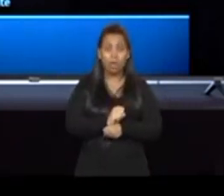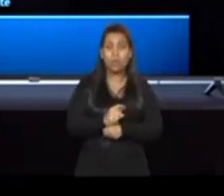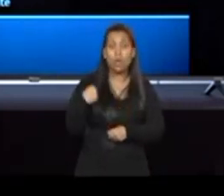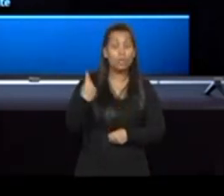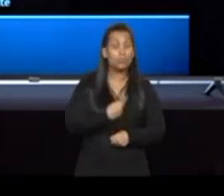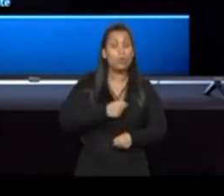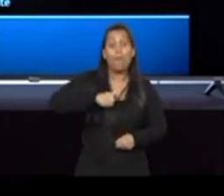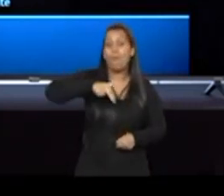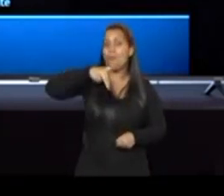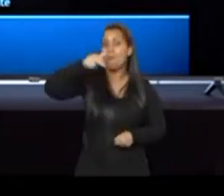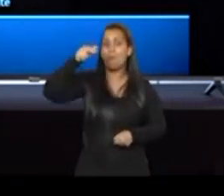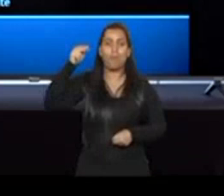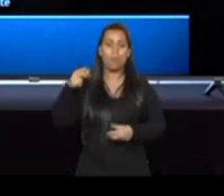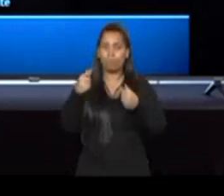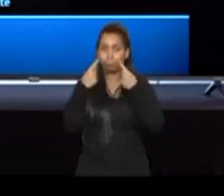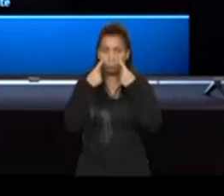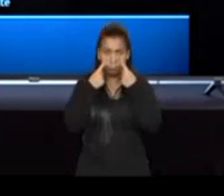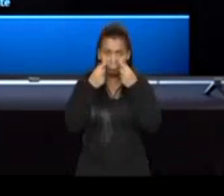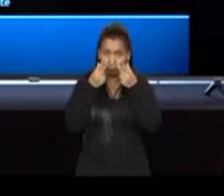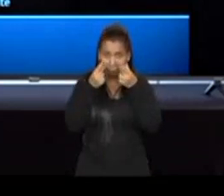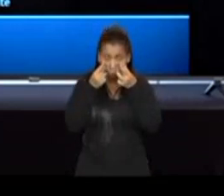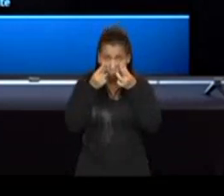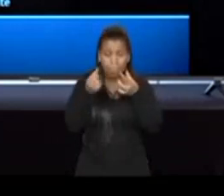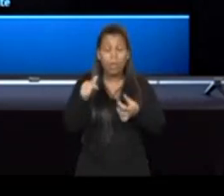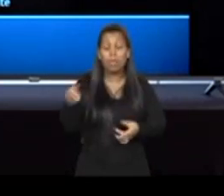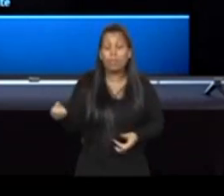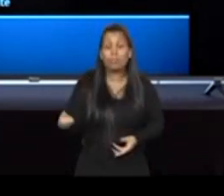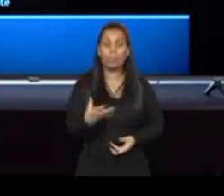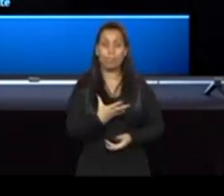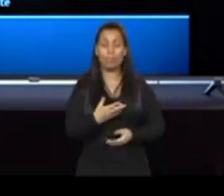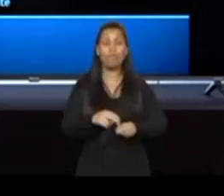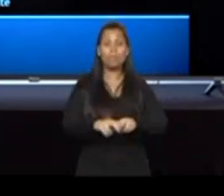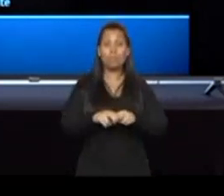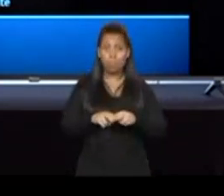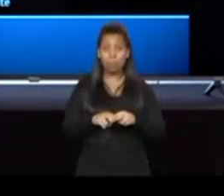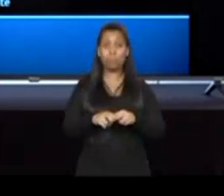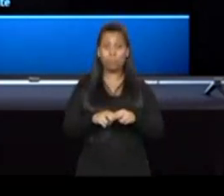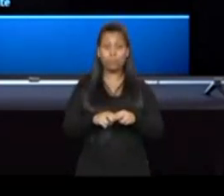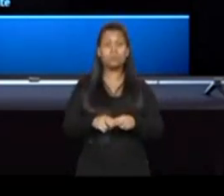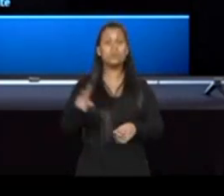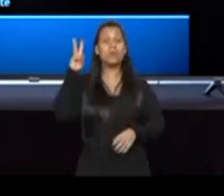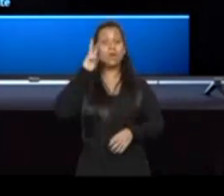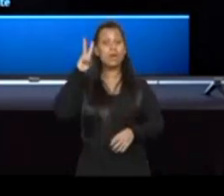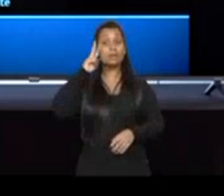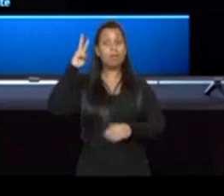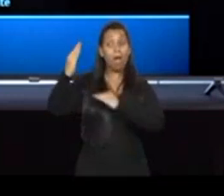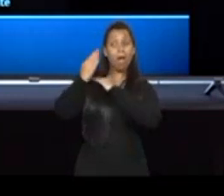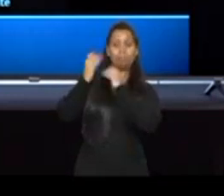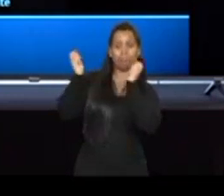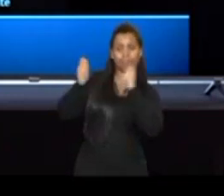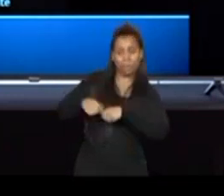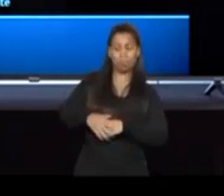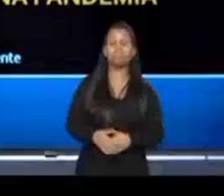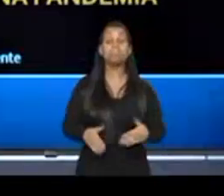nunca vivenciou. Isso é relativamente novo para nós todos. Então é justamente nesse sentido que a história pode nos